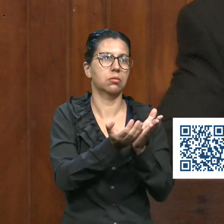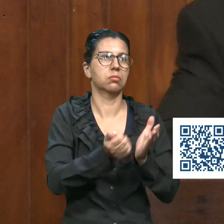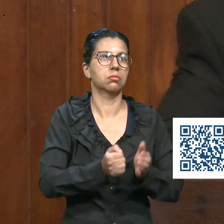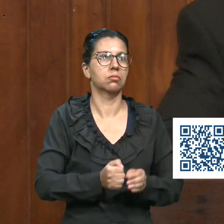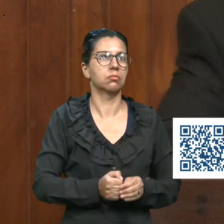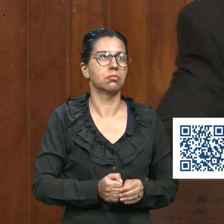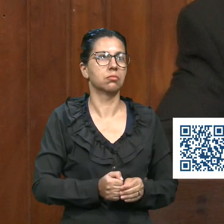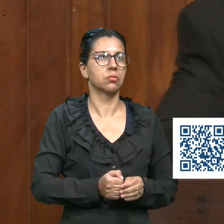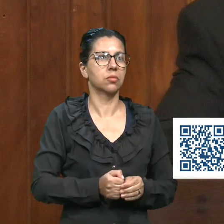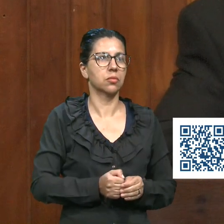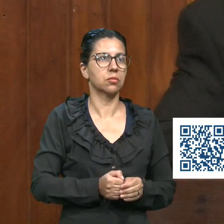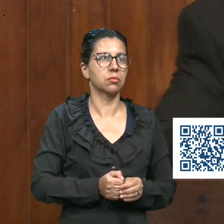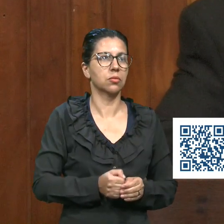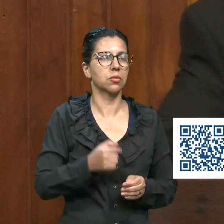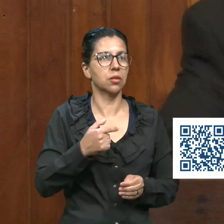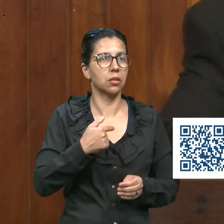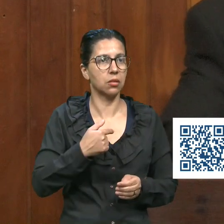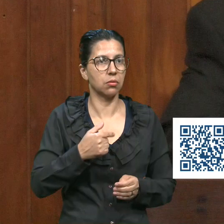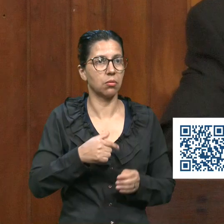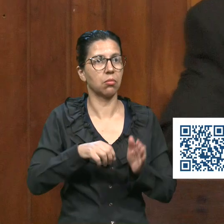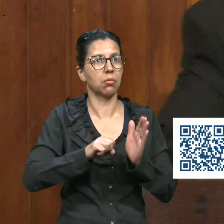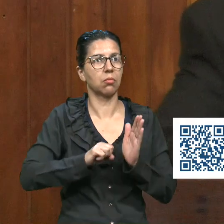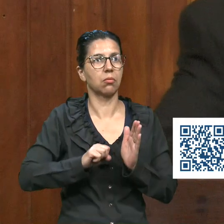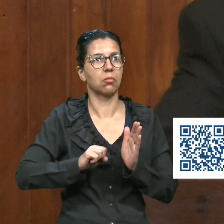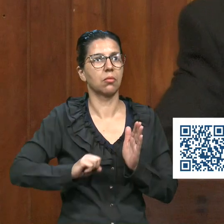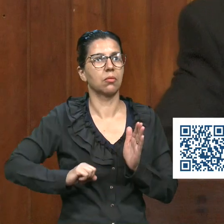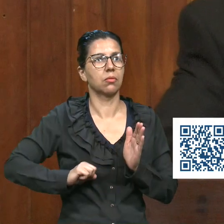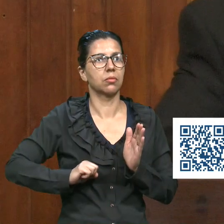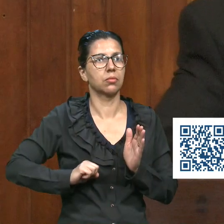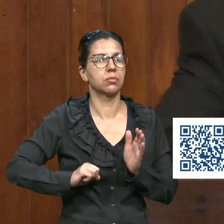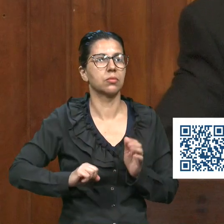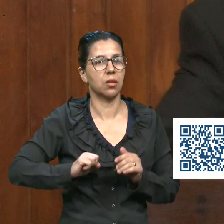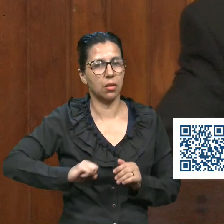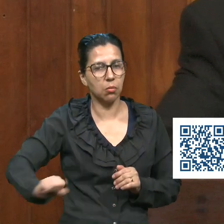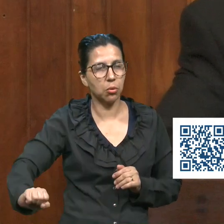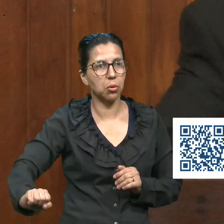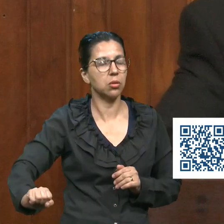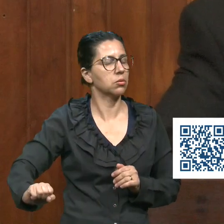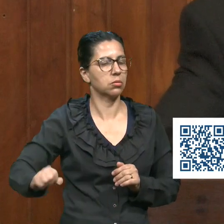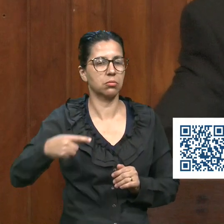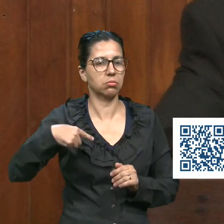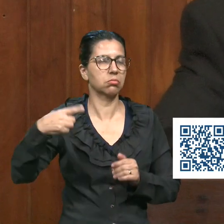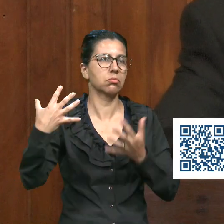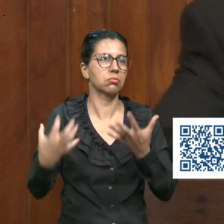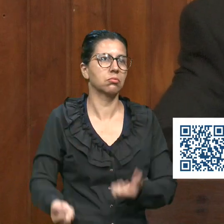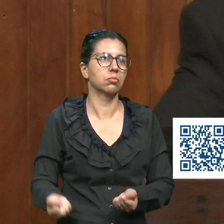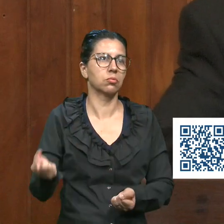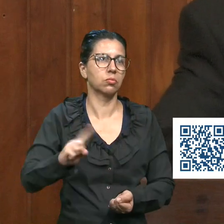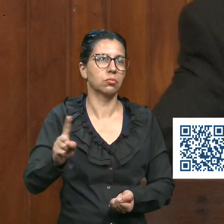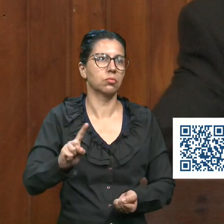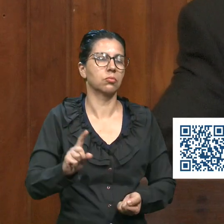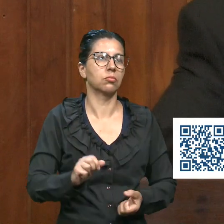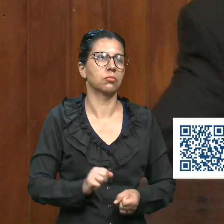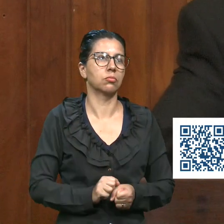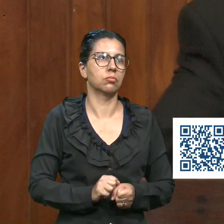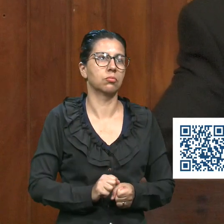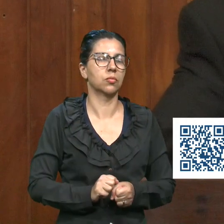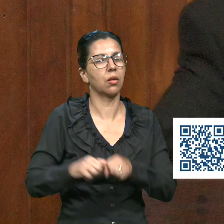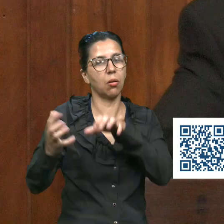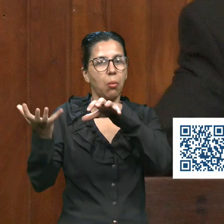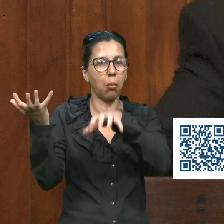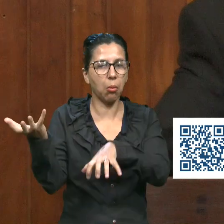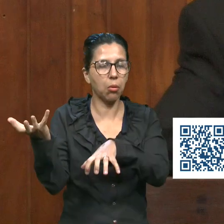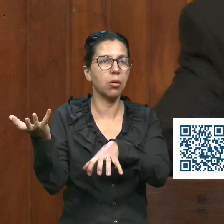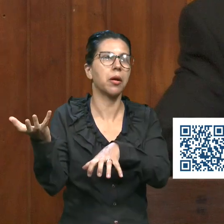e totalmente contrário às medidas que estão sendo impostas pelo Congresso